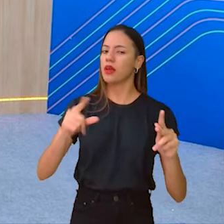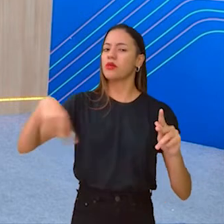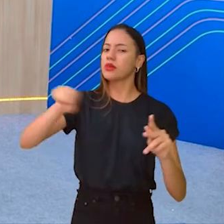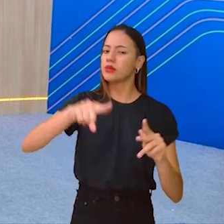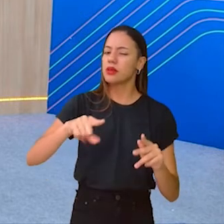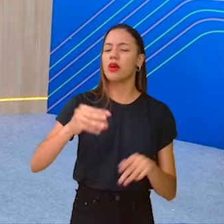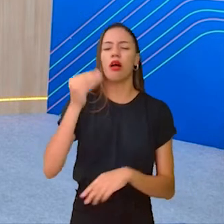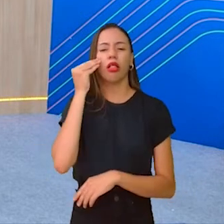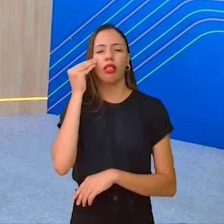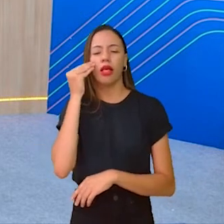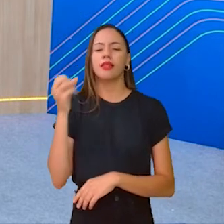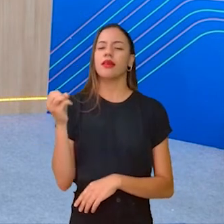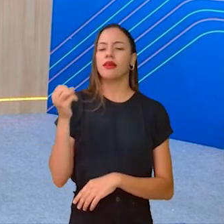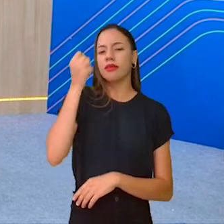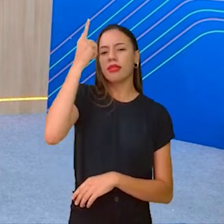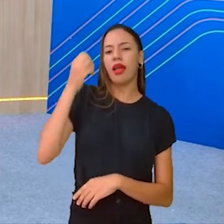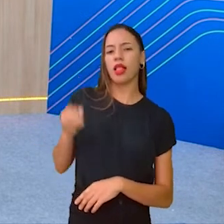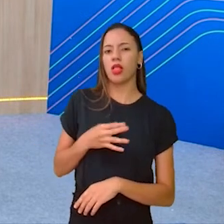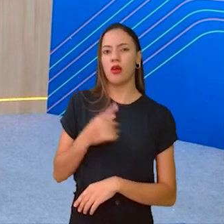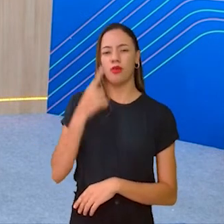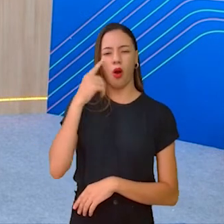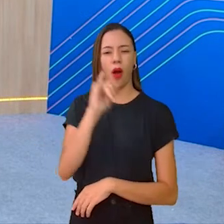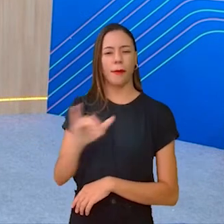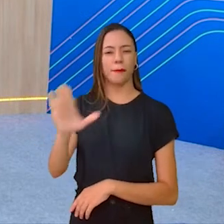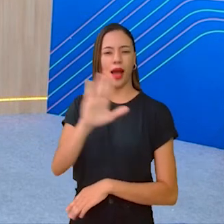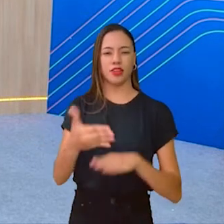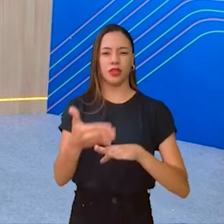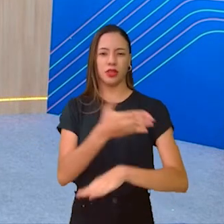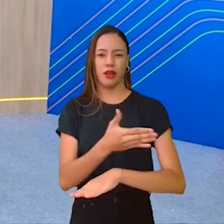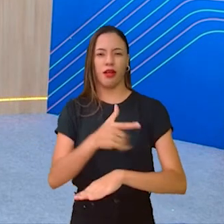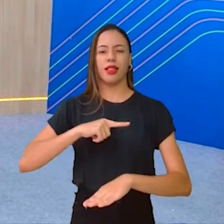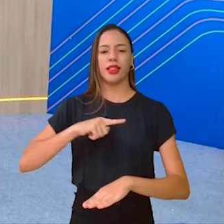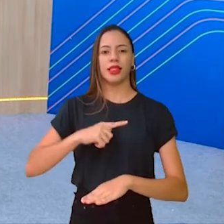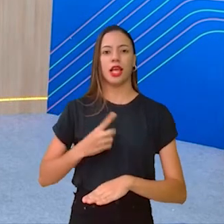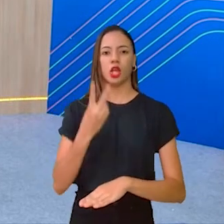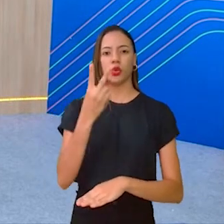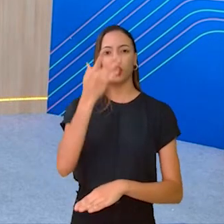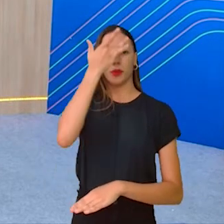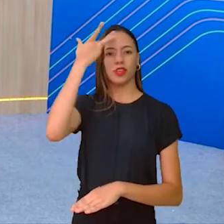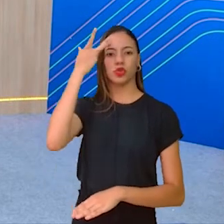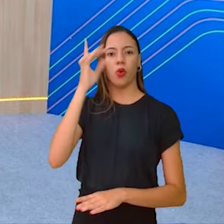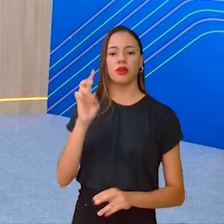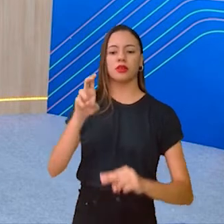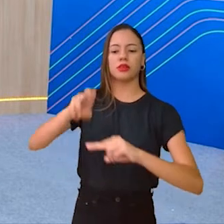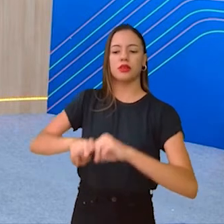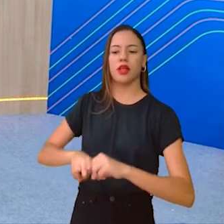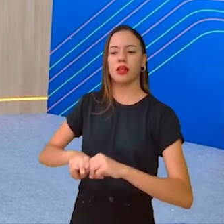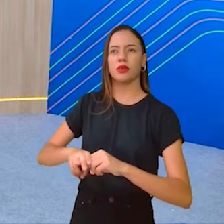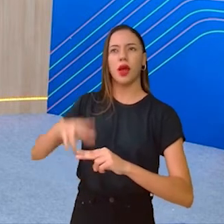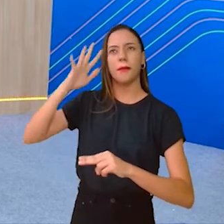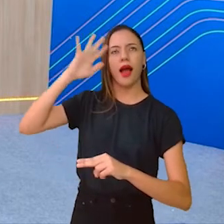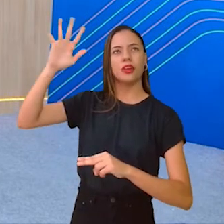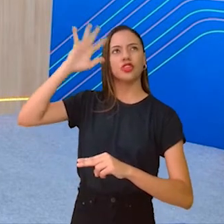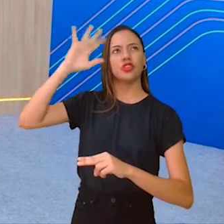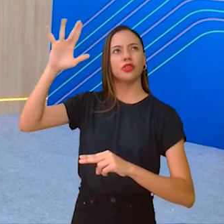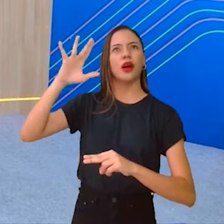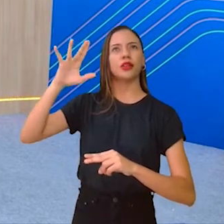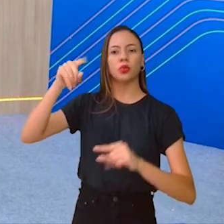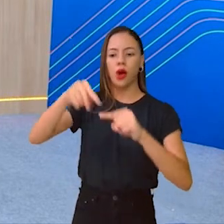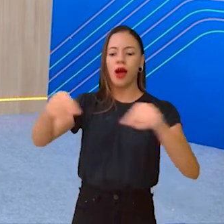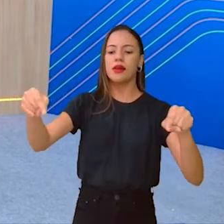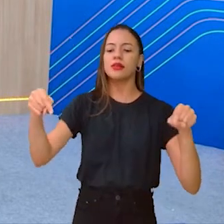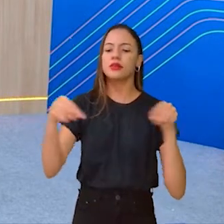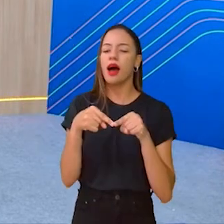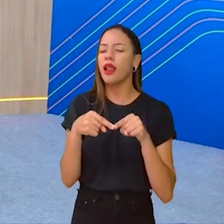ideias. A gente viu na imagem anterior, estava lá um casal sentado e ele só imaginando o que aquela sala podia ser. Então, tudo isso vai estar estimulando a